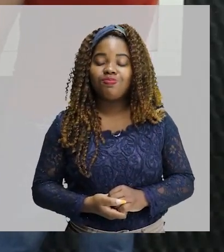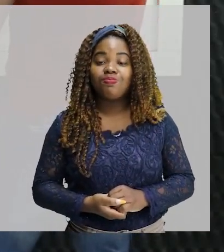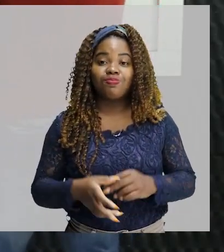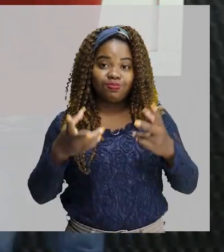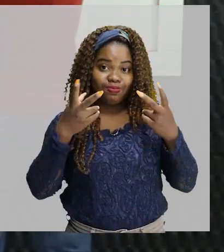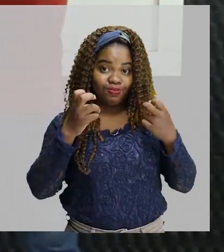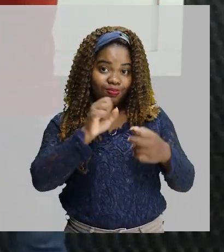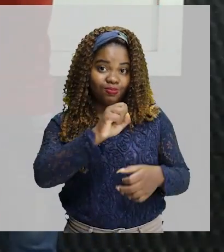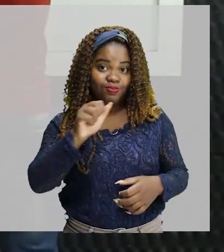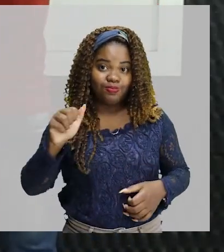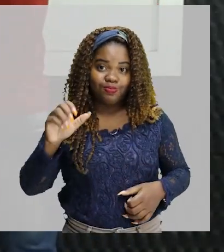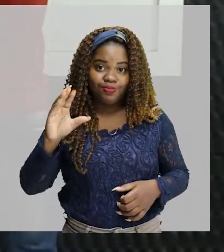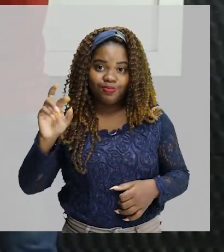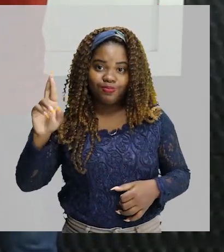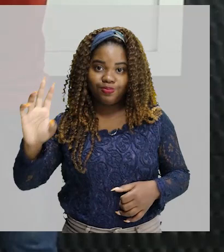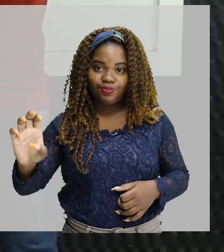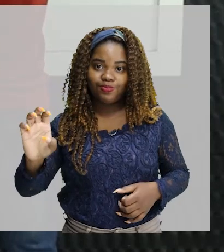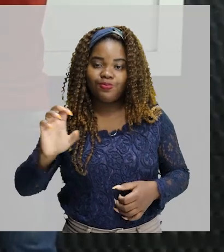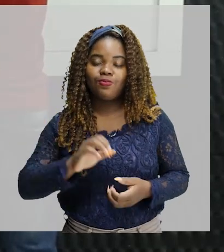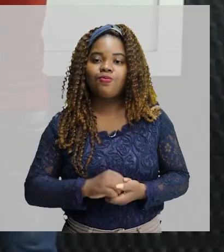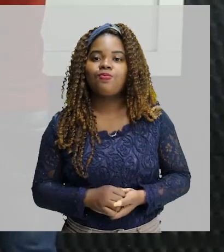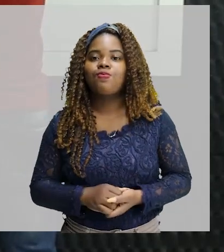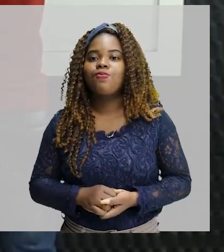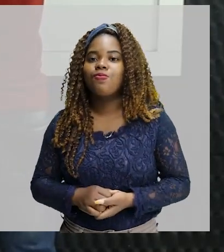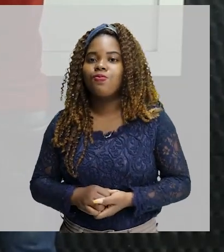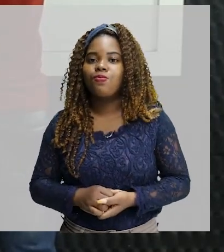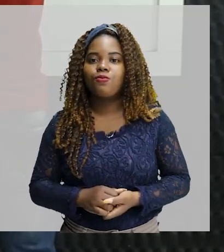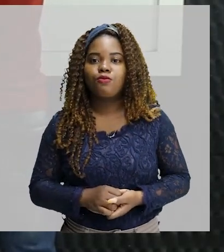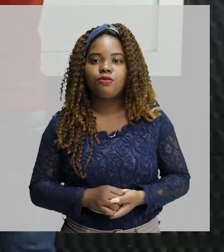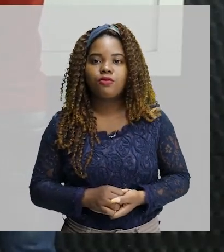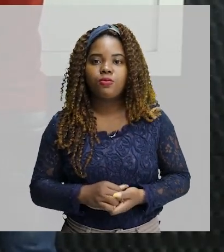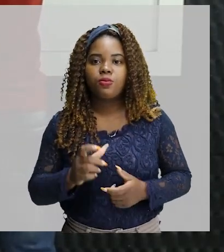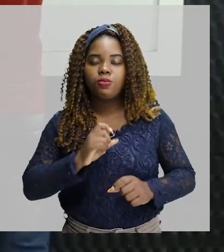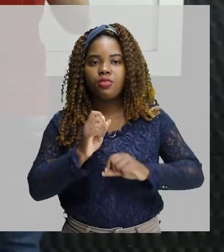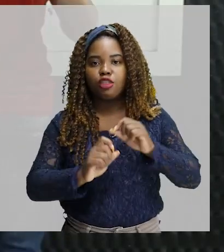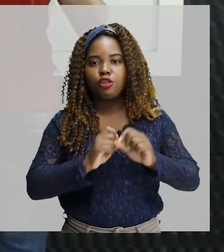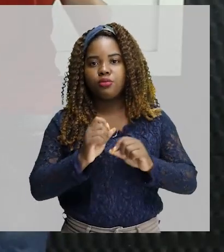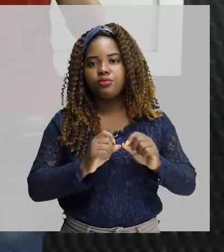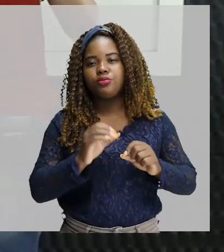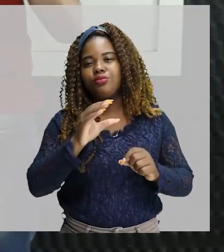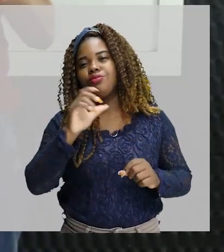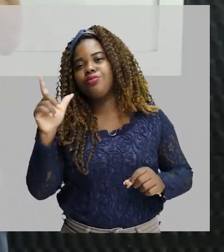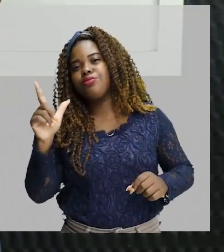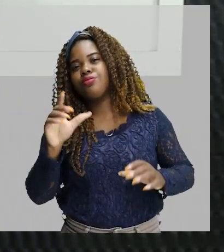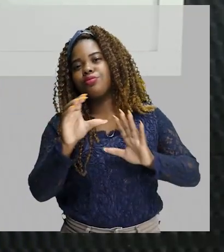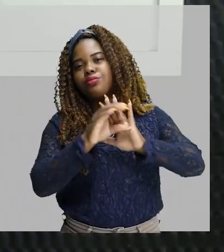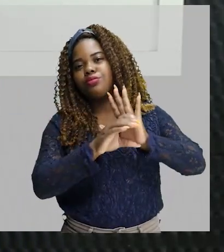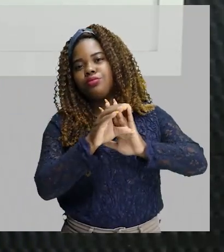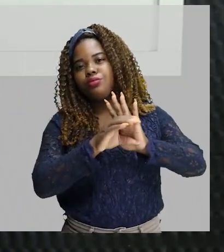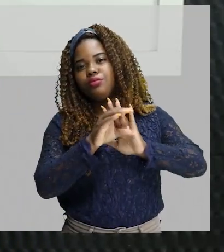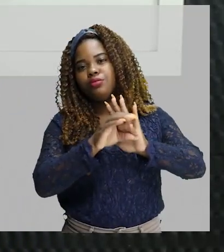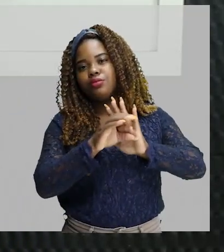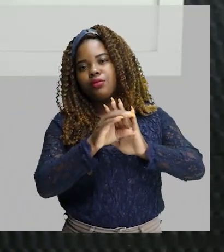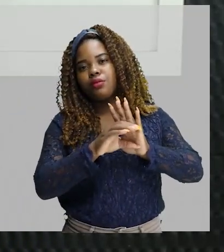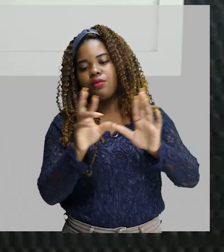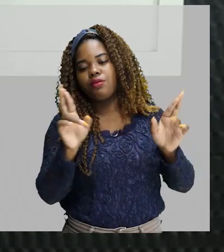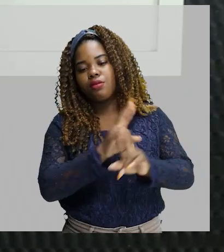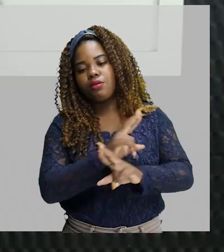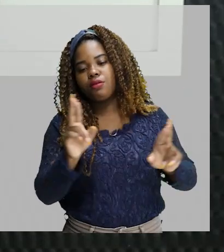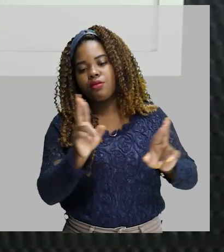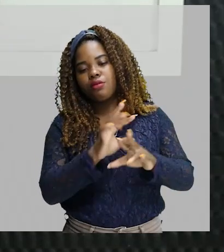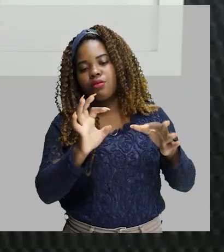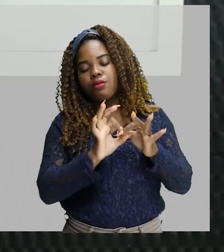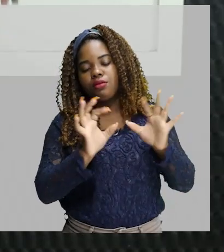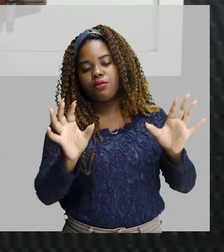elevar, claro, os nossos conceitos relacionados à liberdade